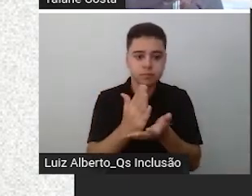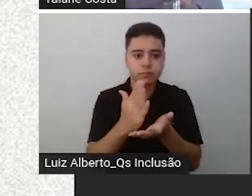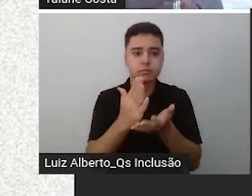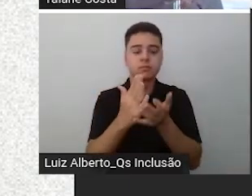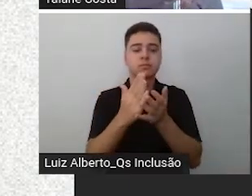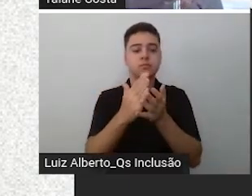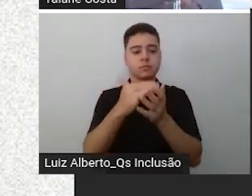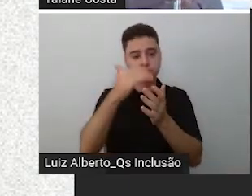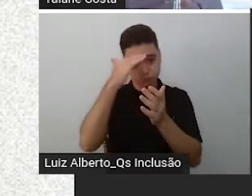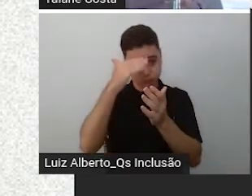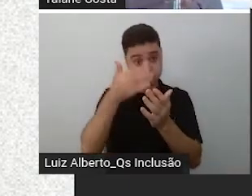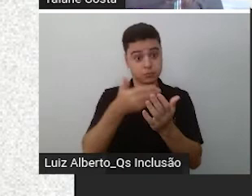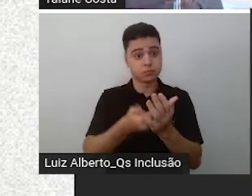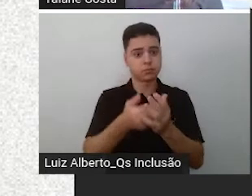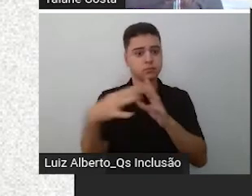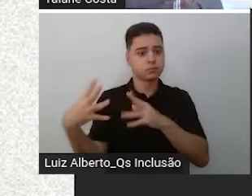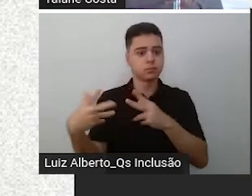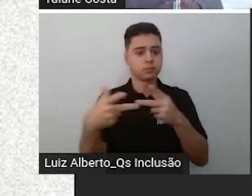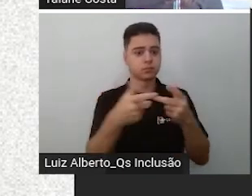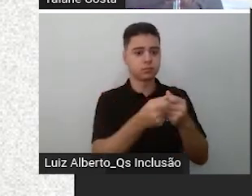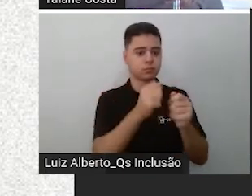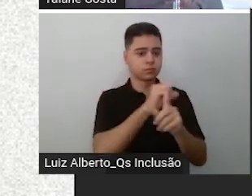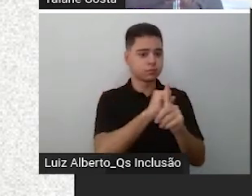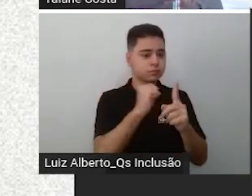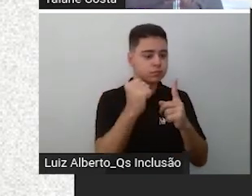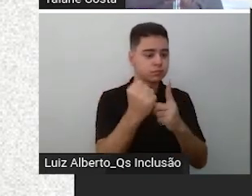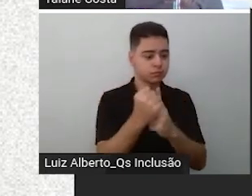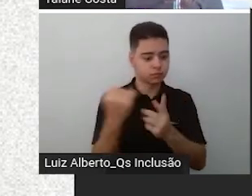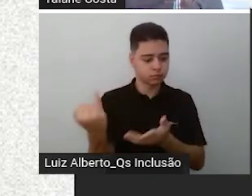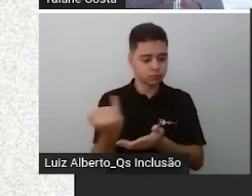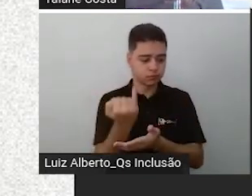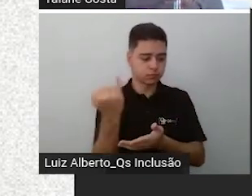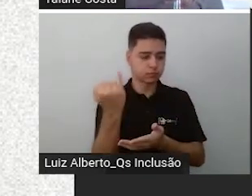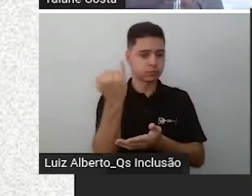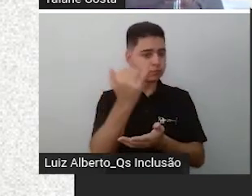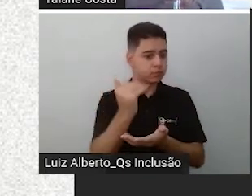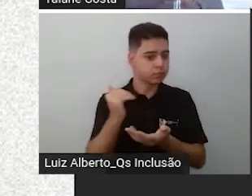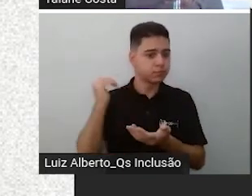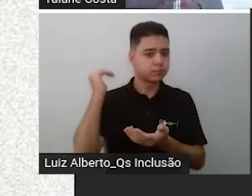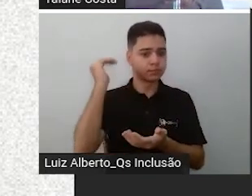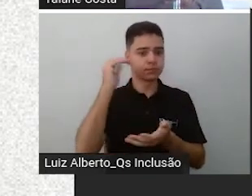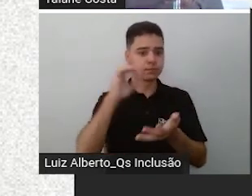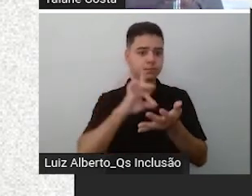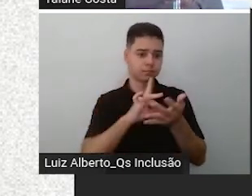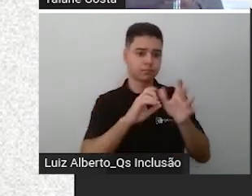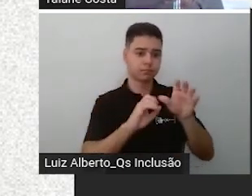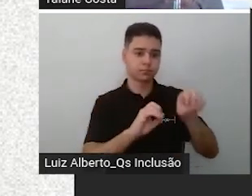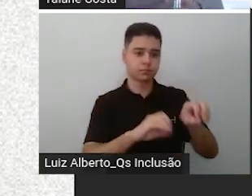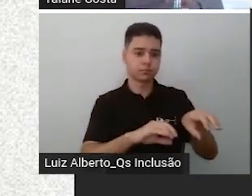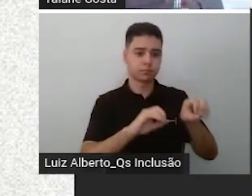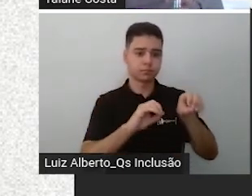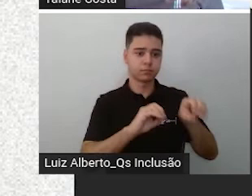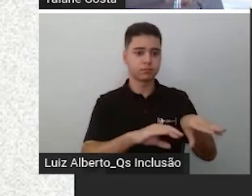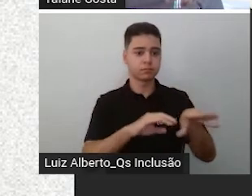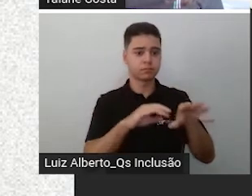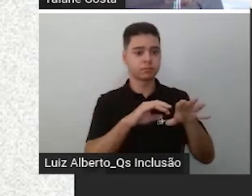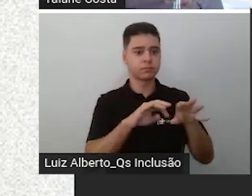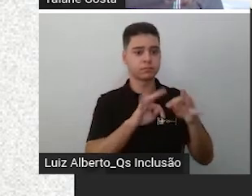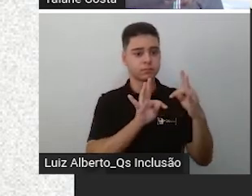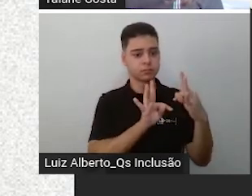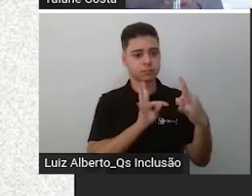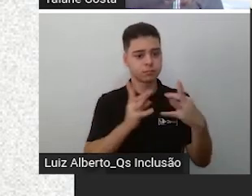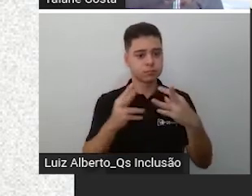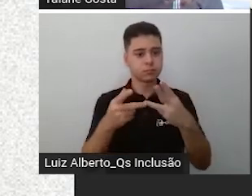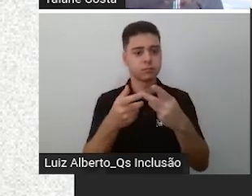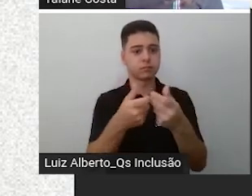a comunidade e uma importância muito grande na educação de